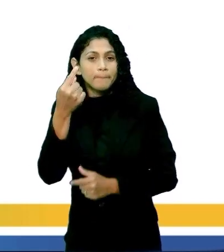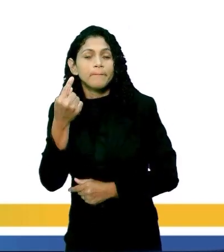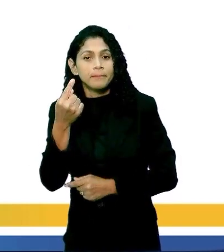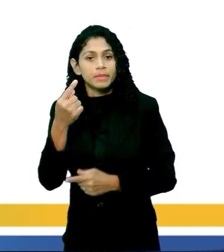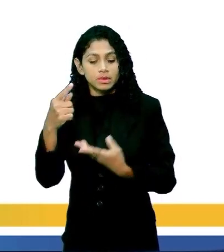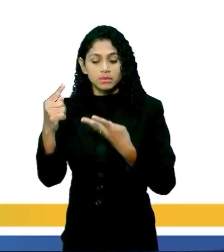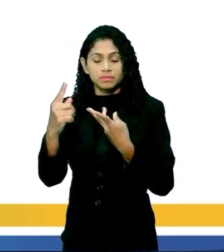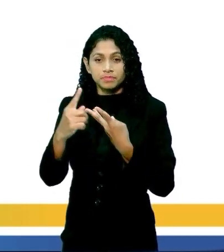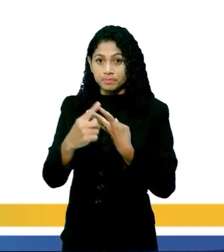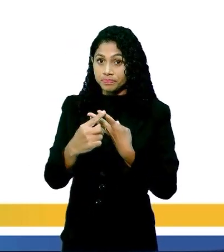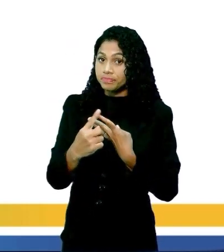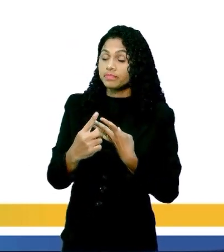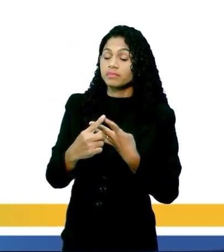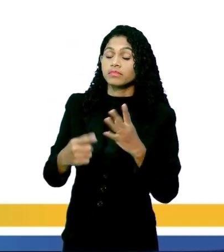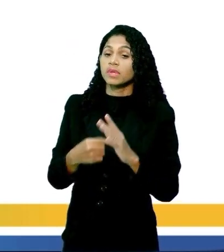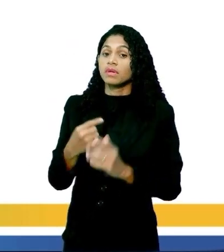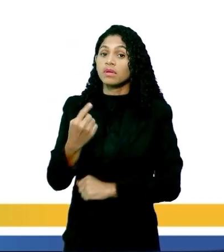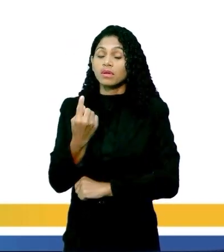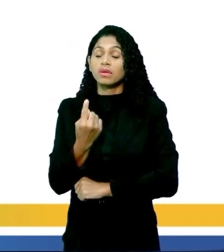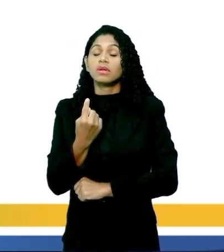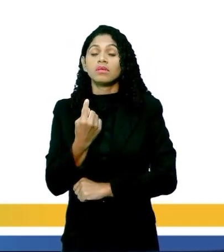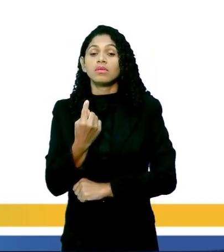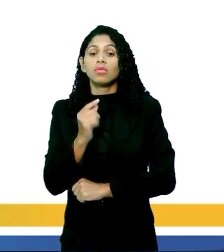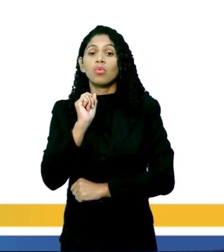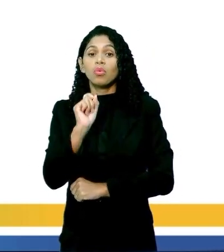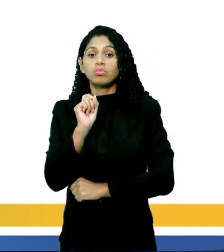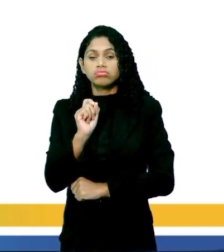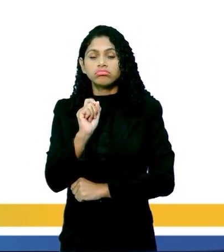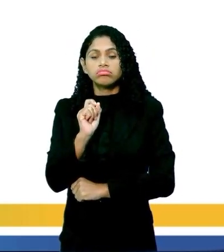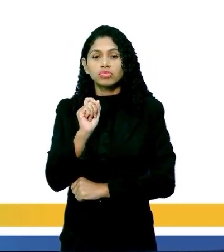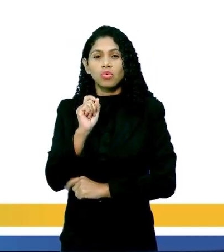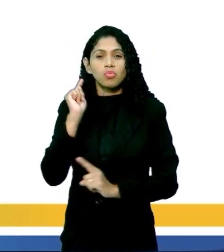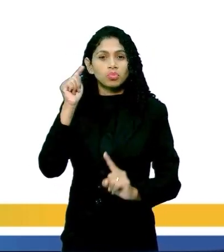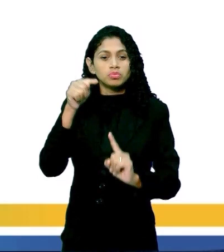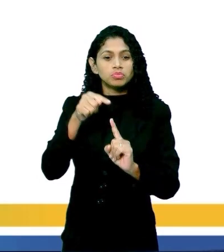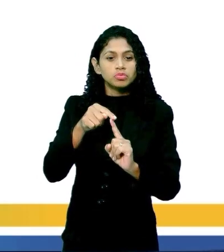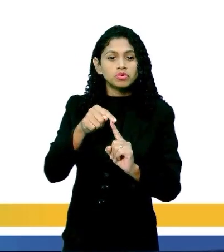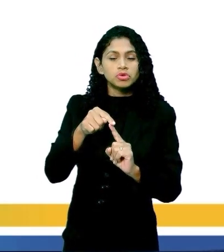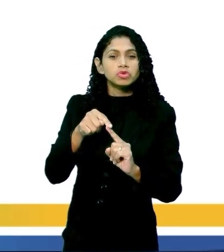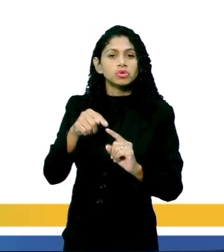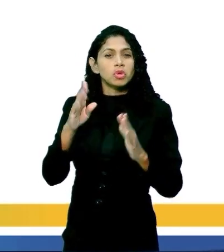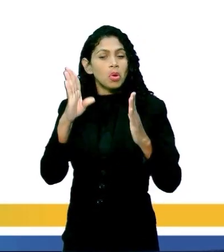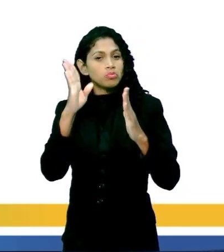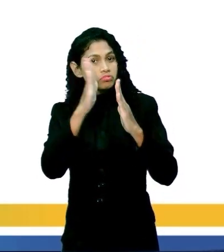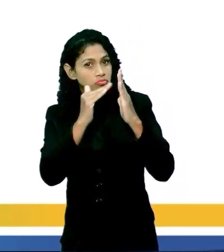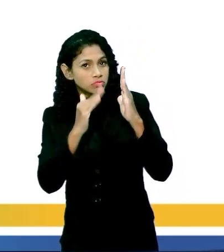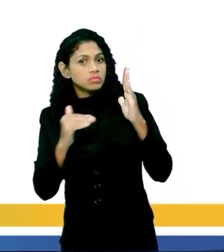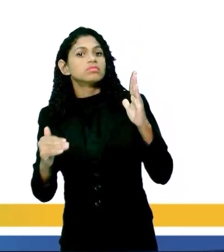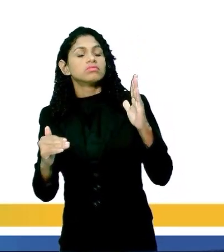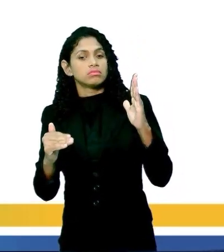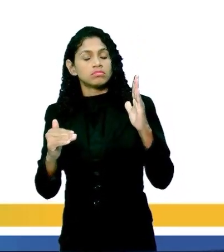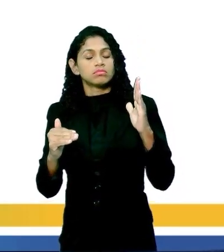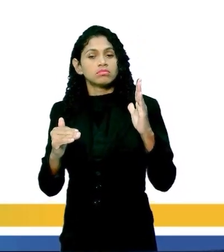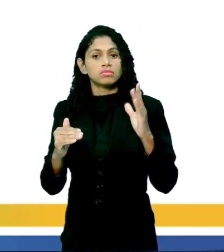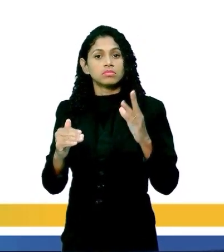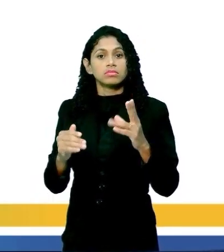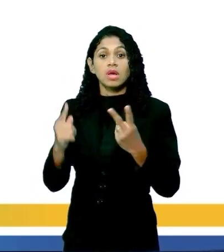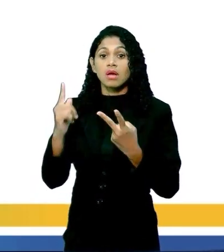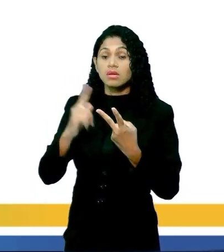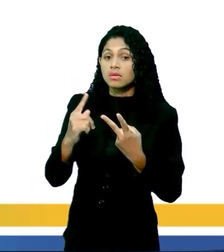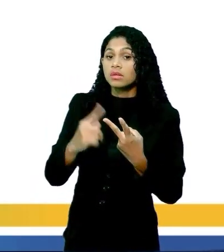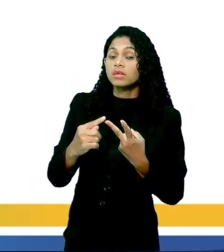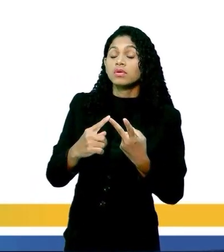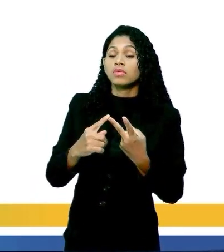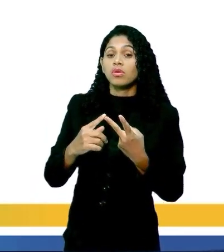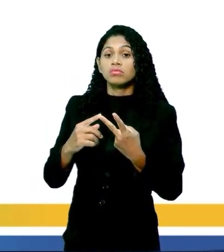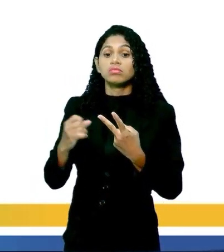principal objetivo o entretenimento do leitor, que inclusive eu já citei anteriormente. Segunda característica